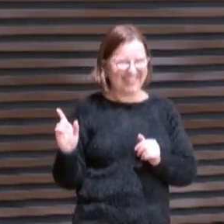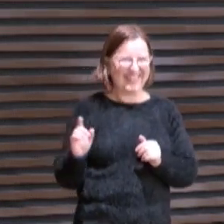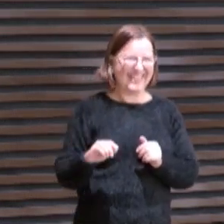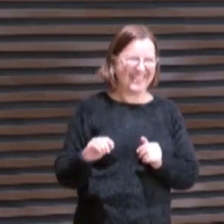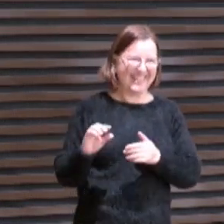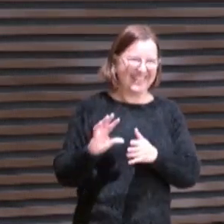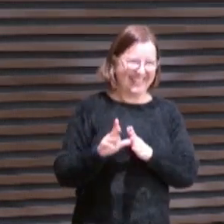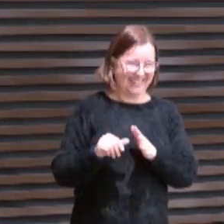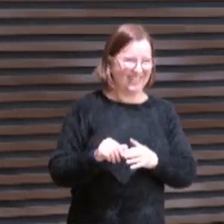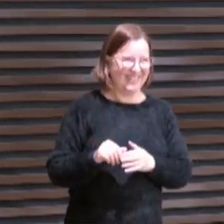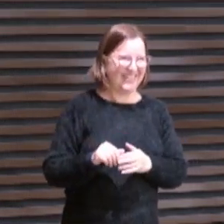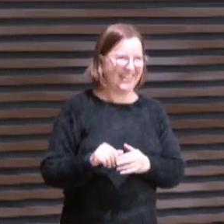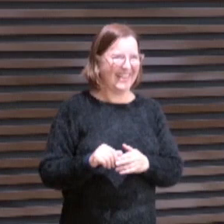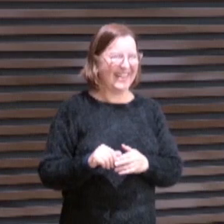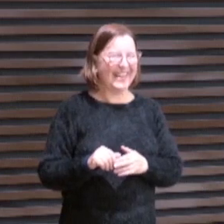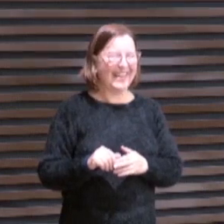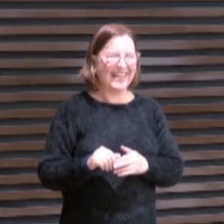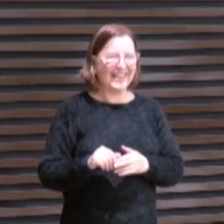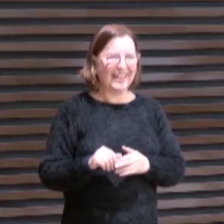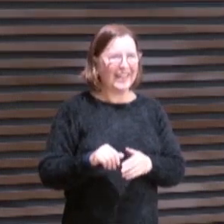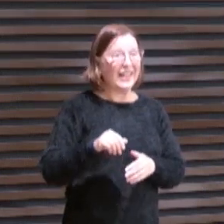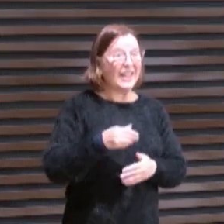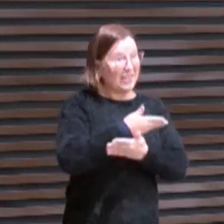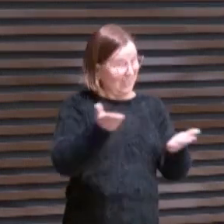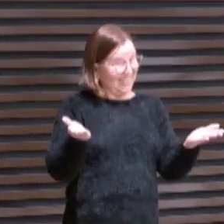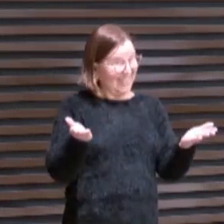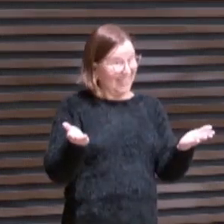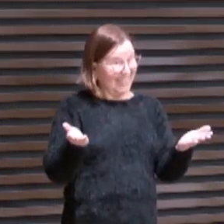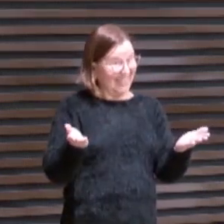Tinha mais gente naquela cruz. E você?